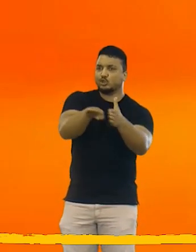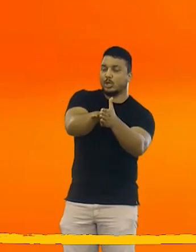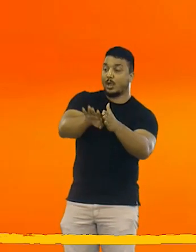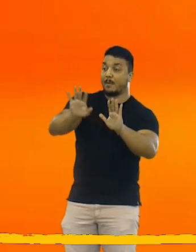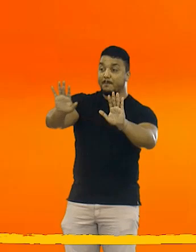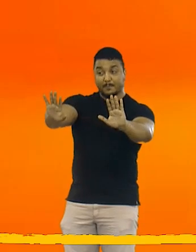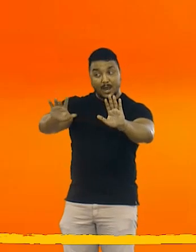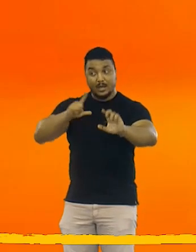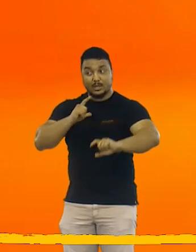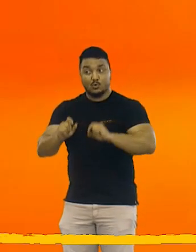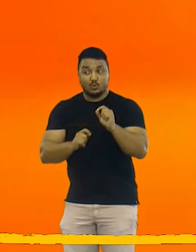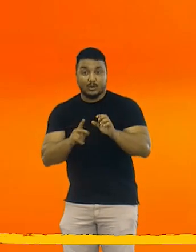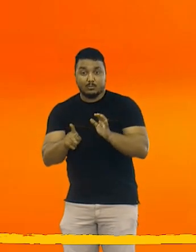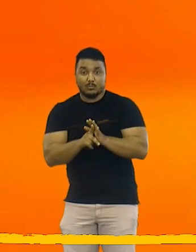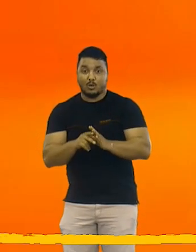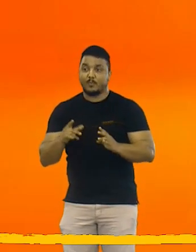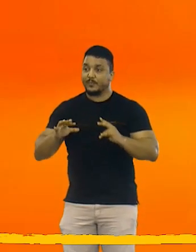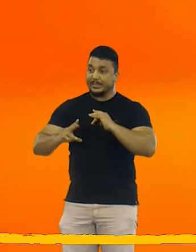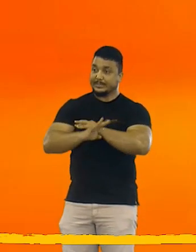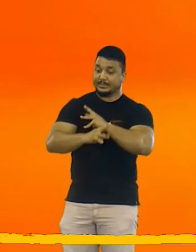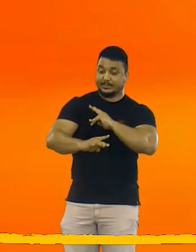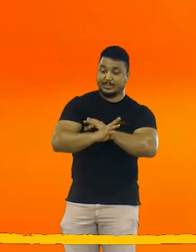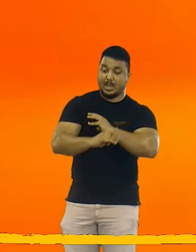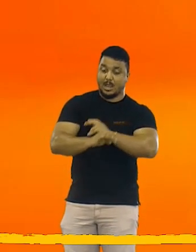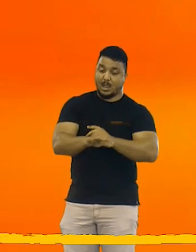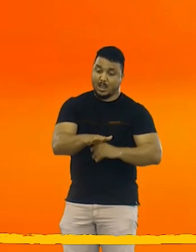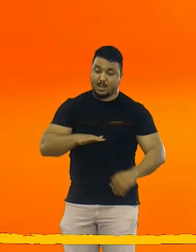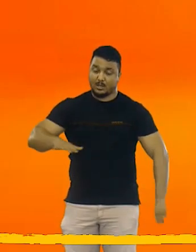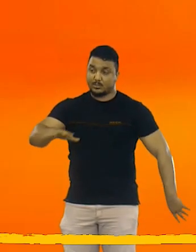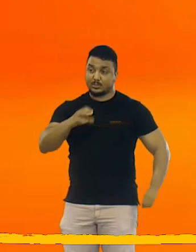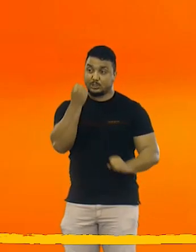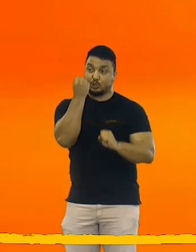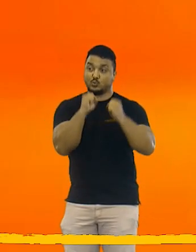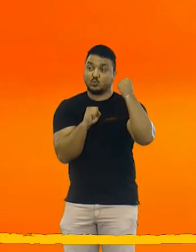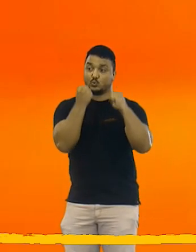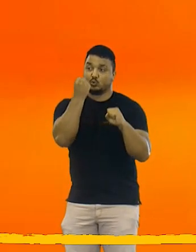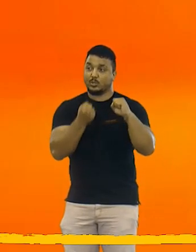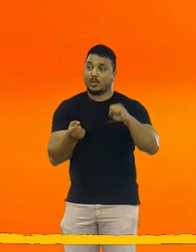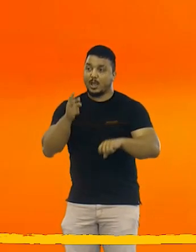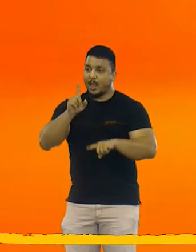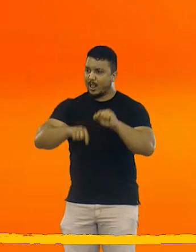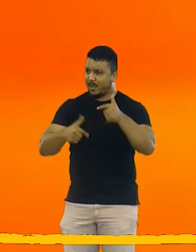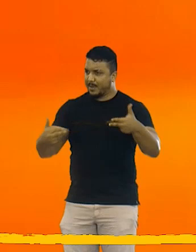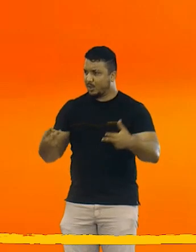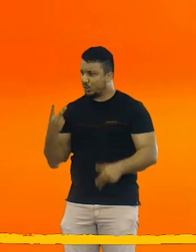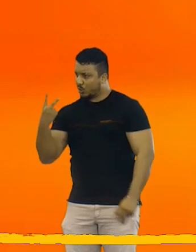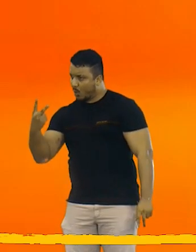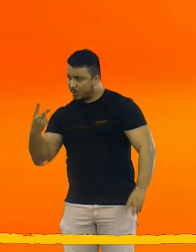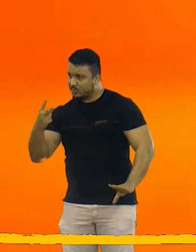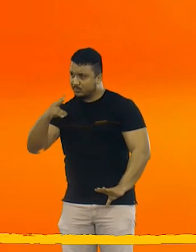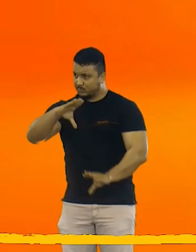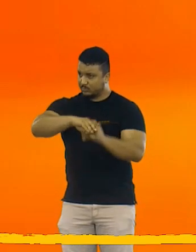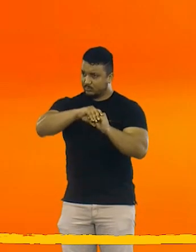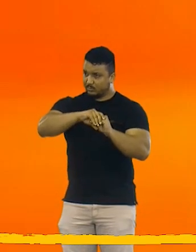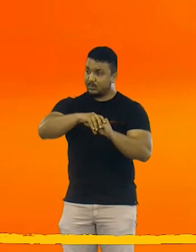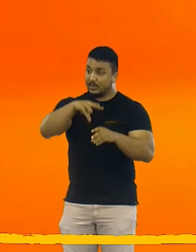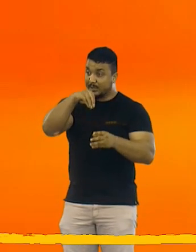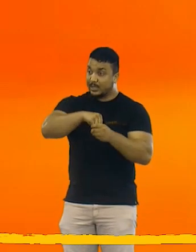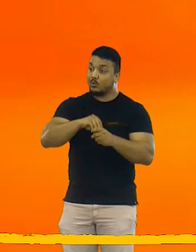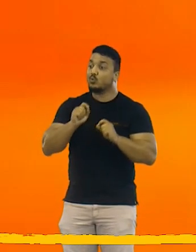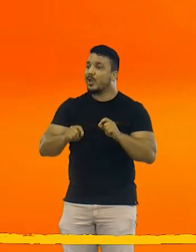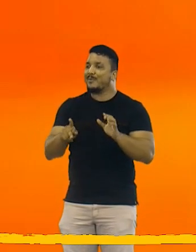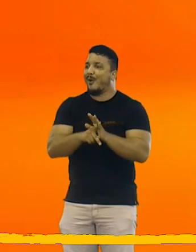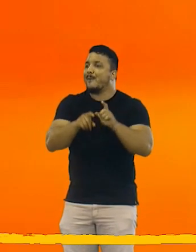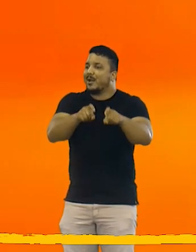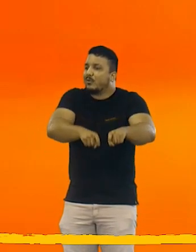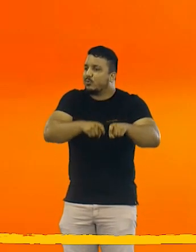na verdade, a condição da urbanização, do processo da industrialização, que são dois elementos que estão inclusos na agricultura, são muito